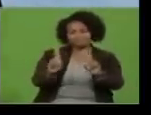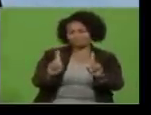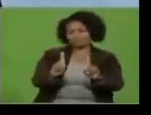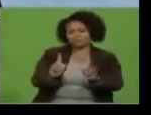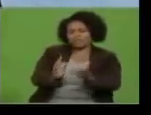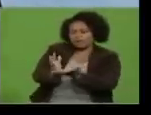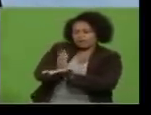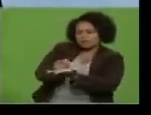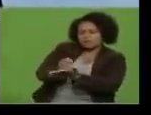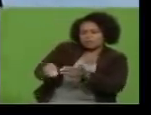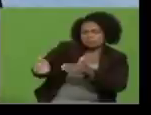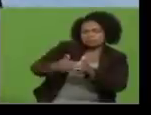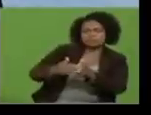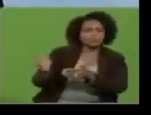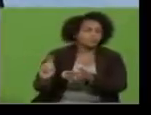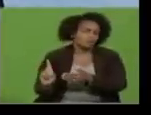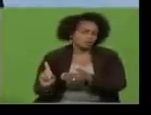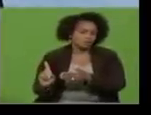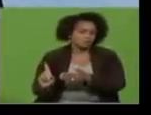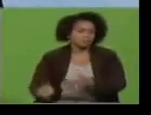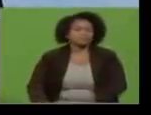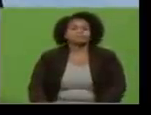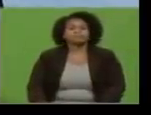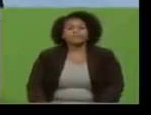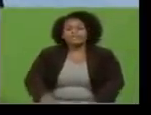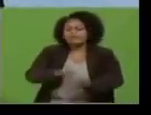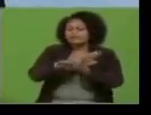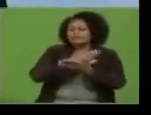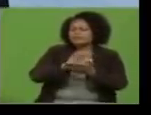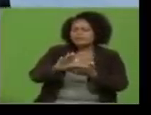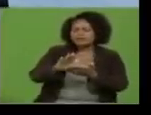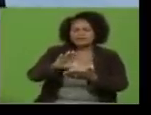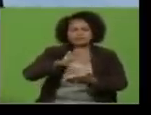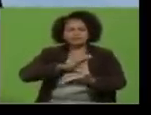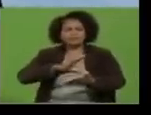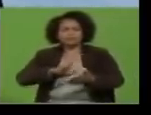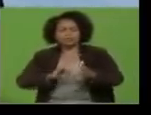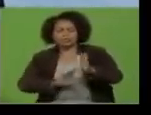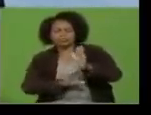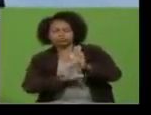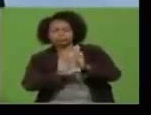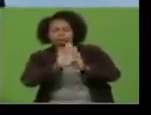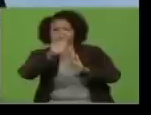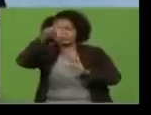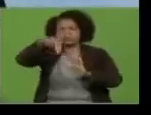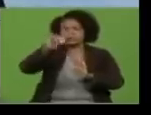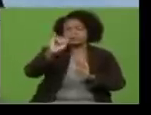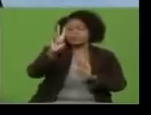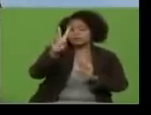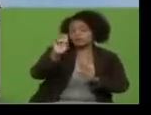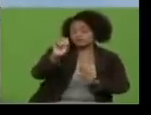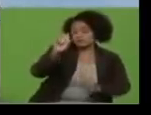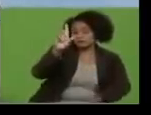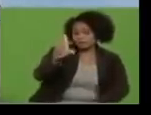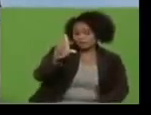economia. Não tivemos nunca de chegar ao nível 4 de restrições,